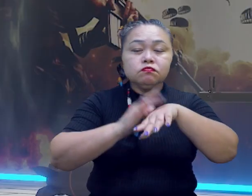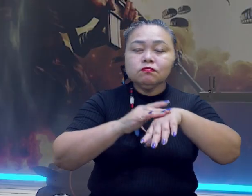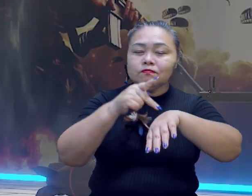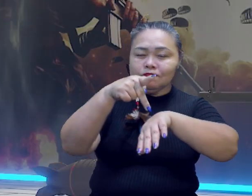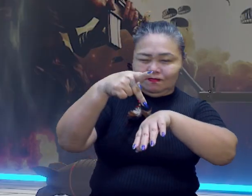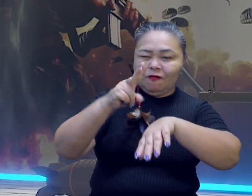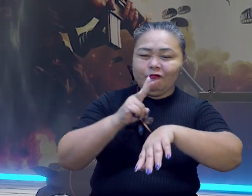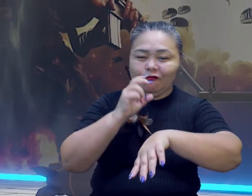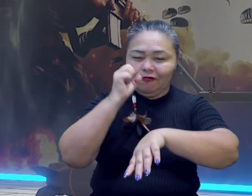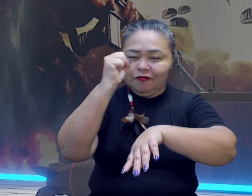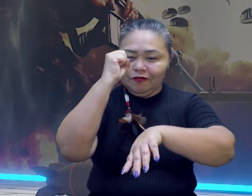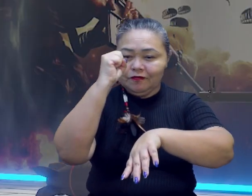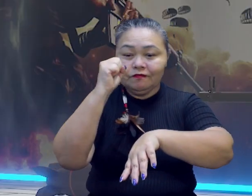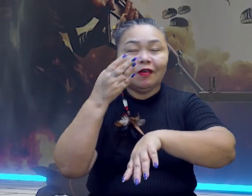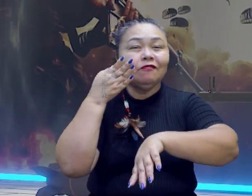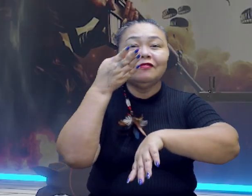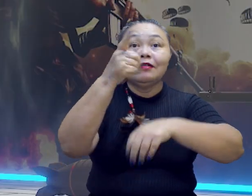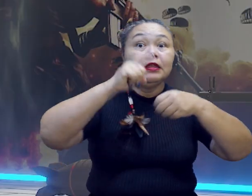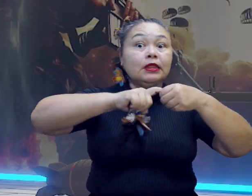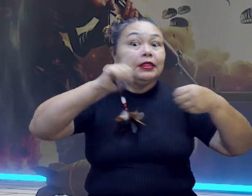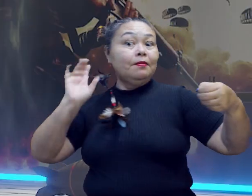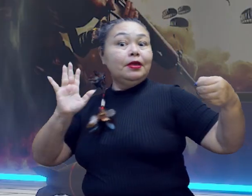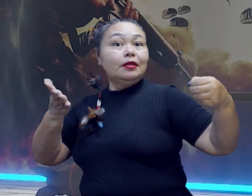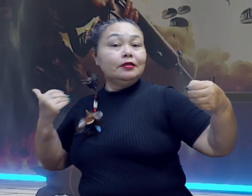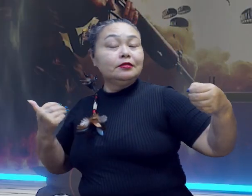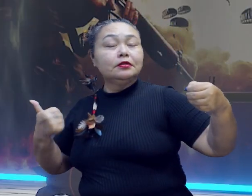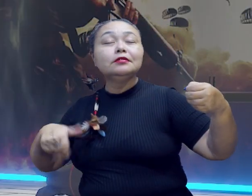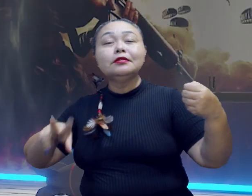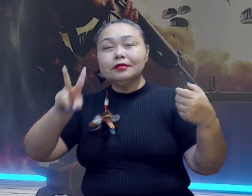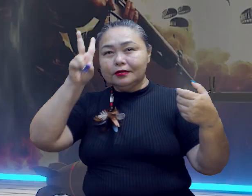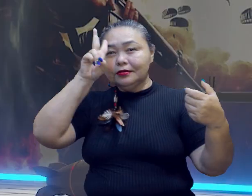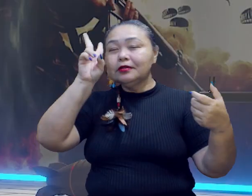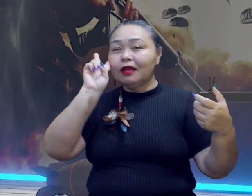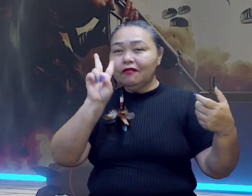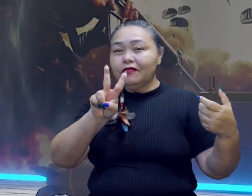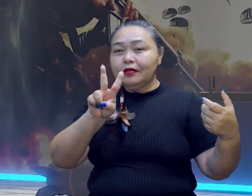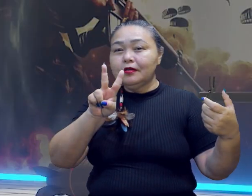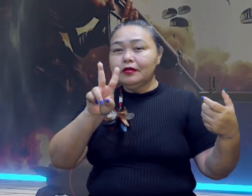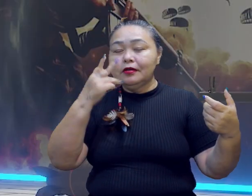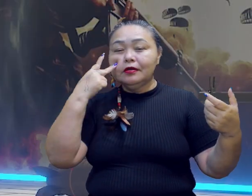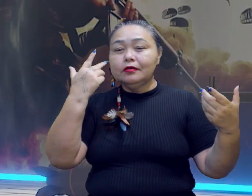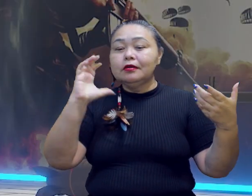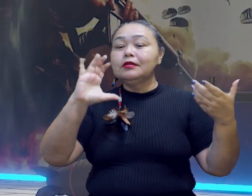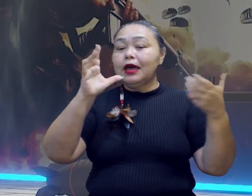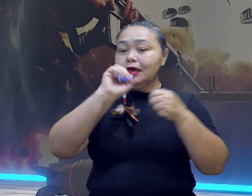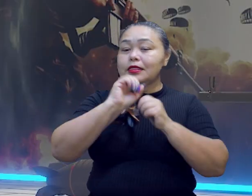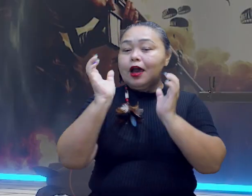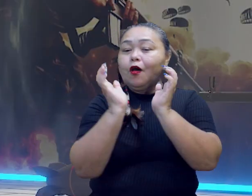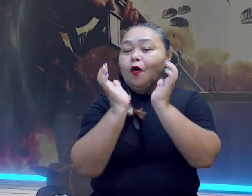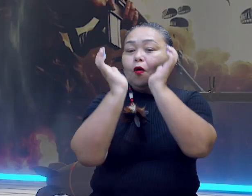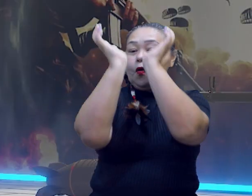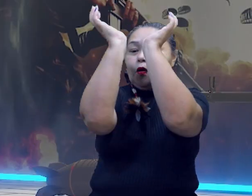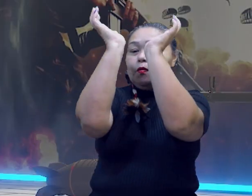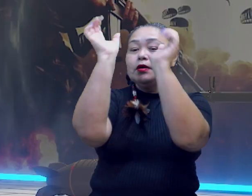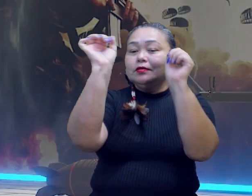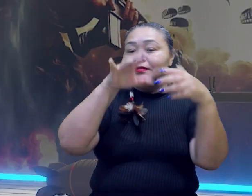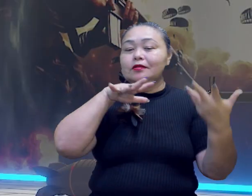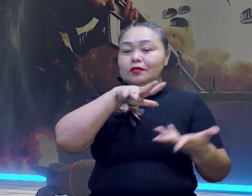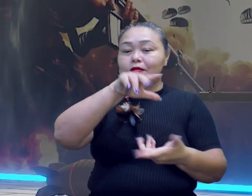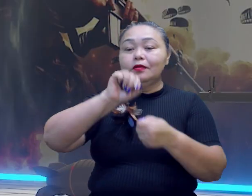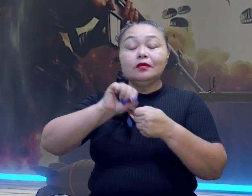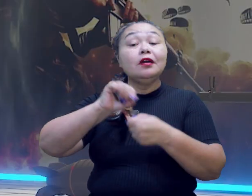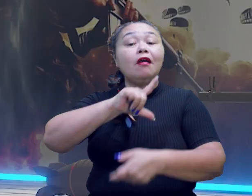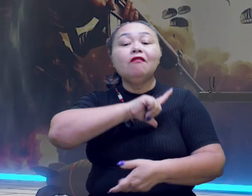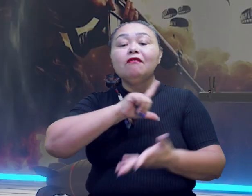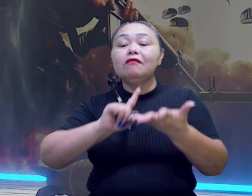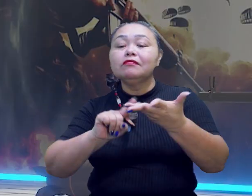fortalecer e buscar sua independência. Eu não sei se vocês já viram agora na Copa do Mundo, você viu na Copa do Mundo que